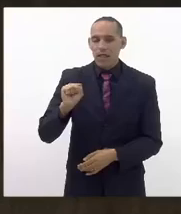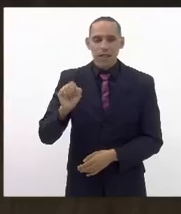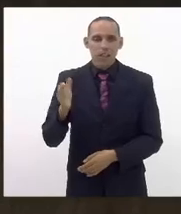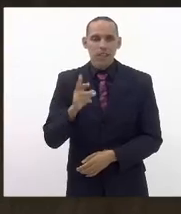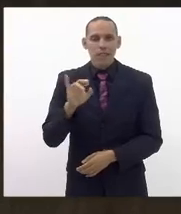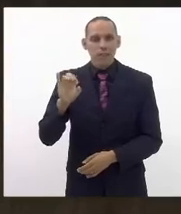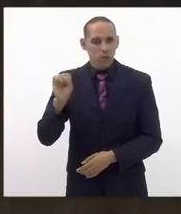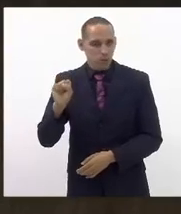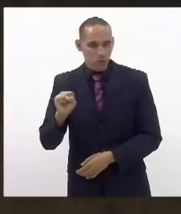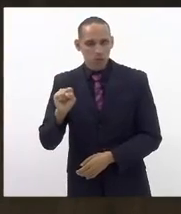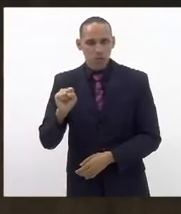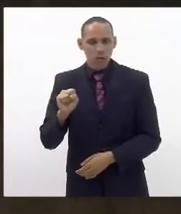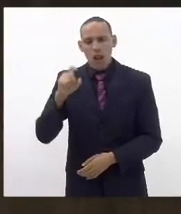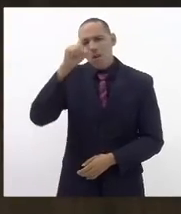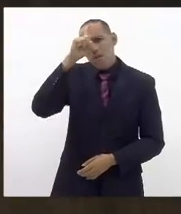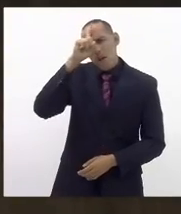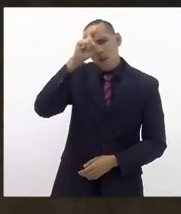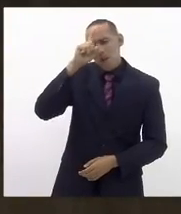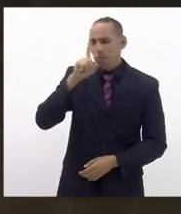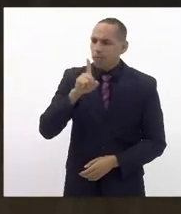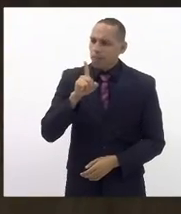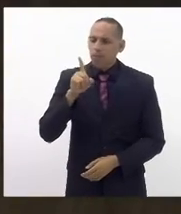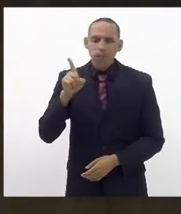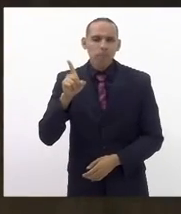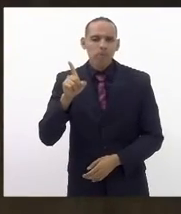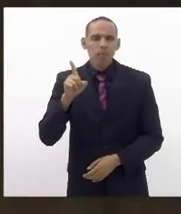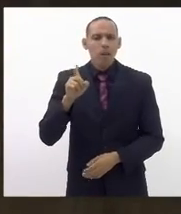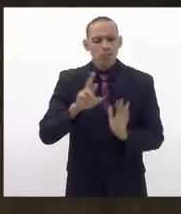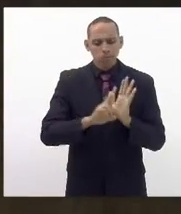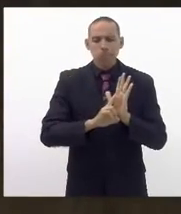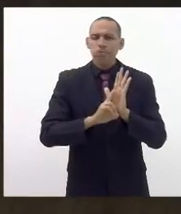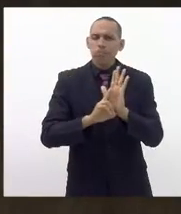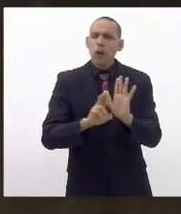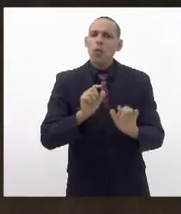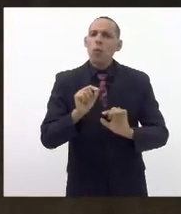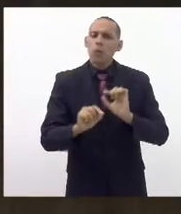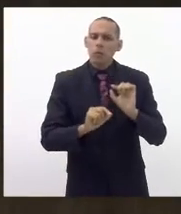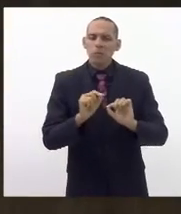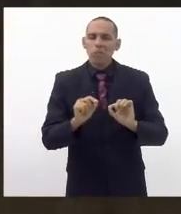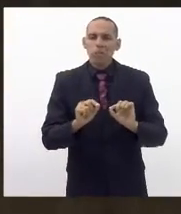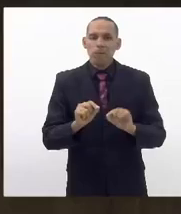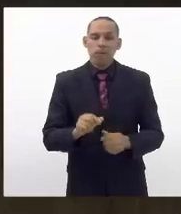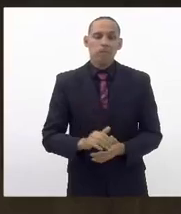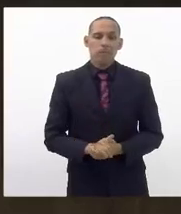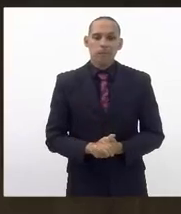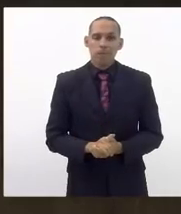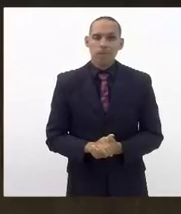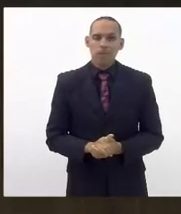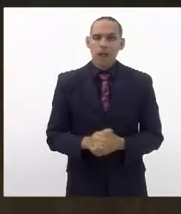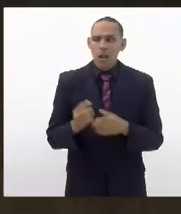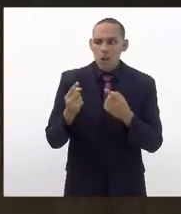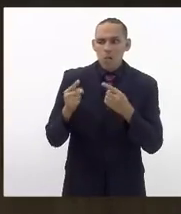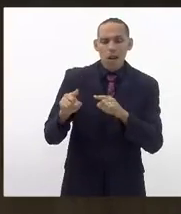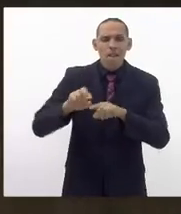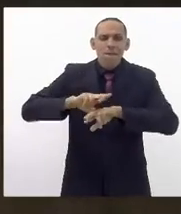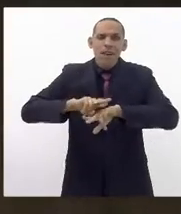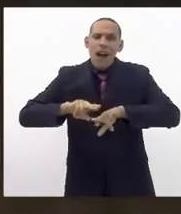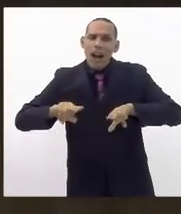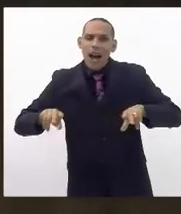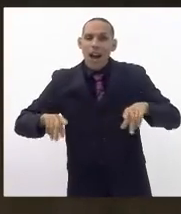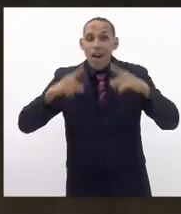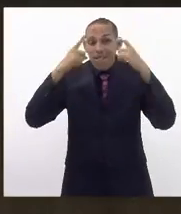hospital da cidade, um hospital que é referência, onde nós temos várias denúncias de